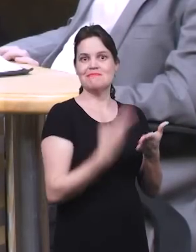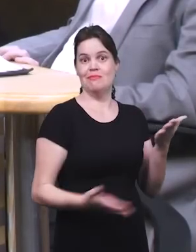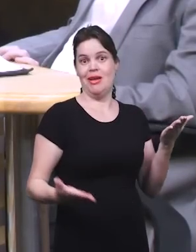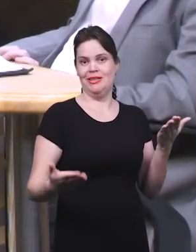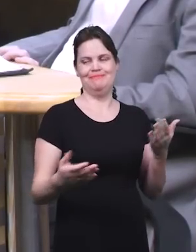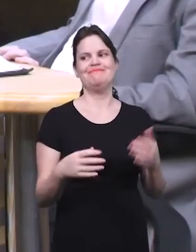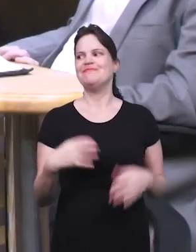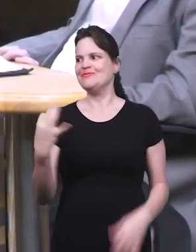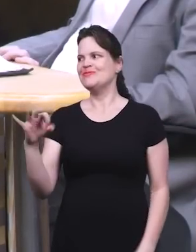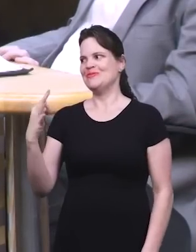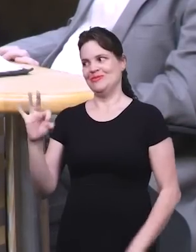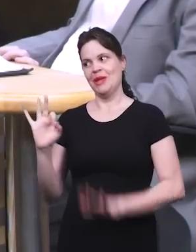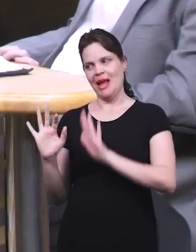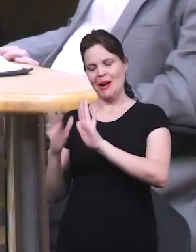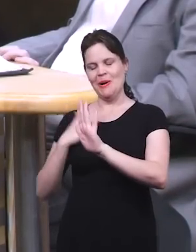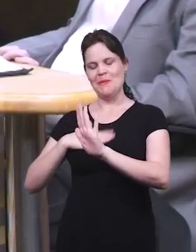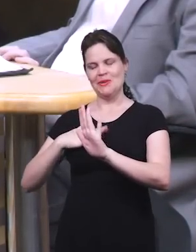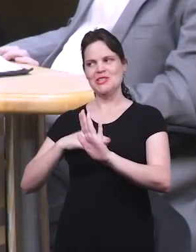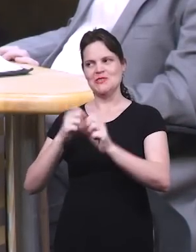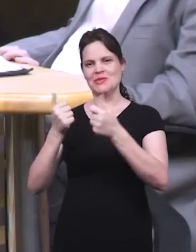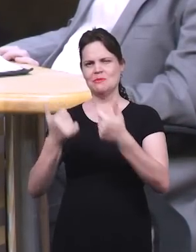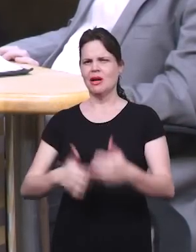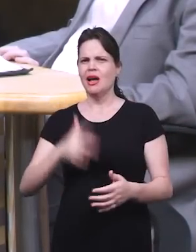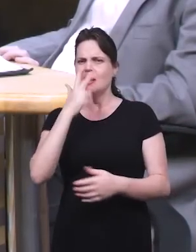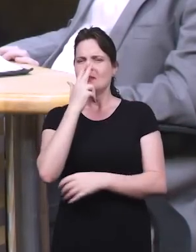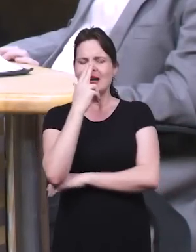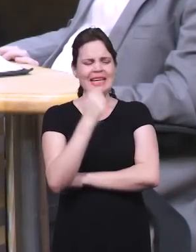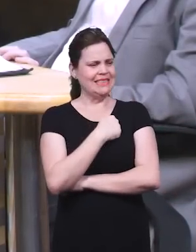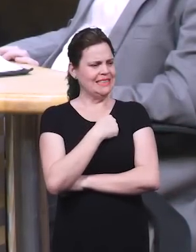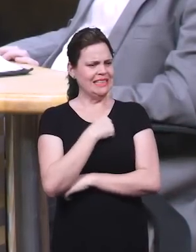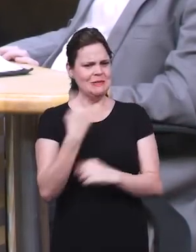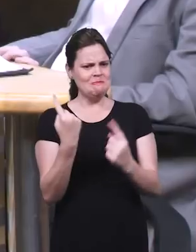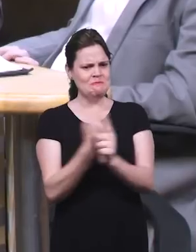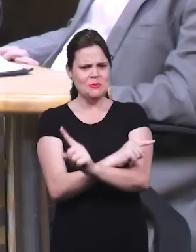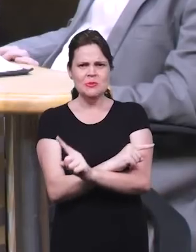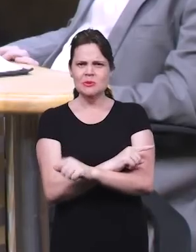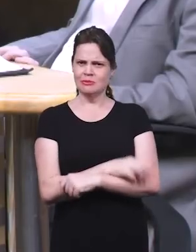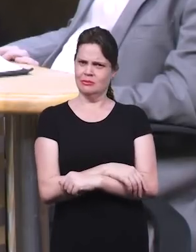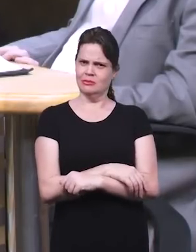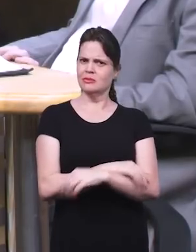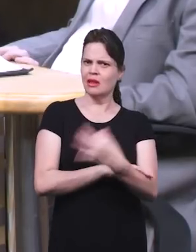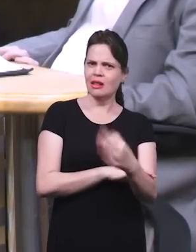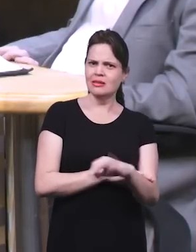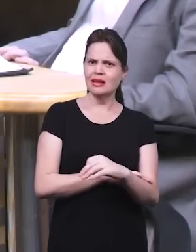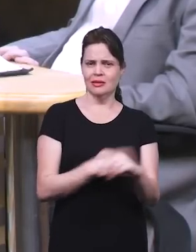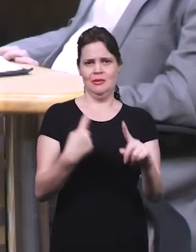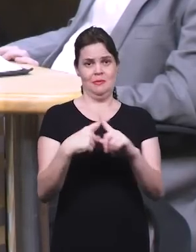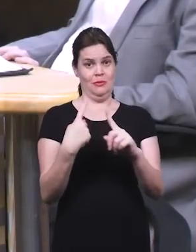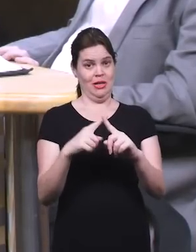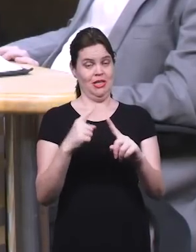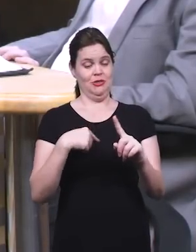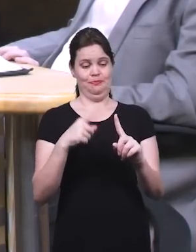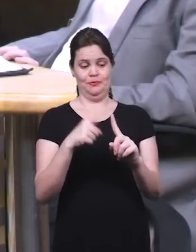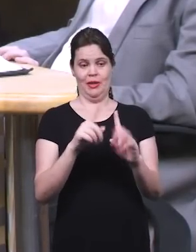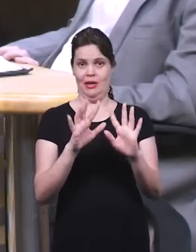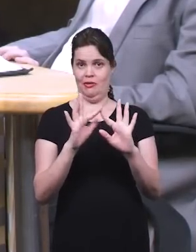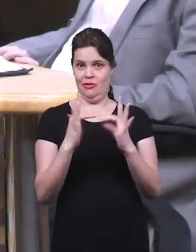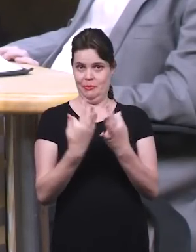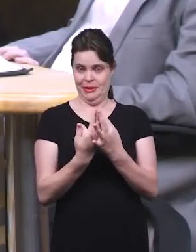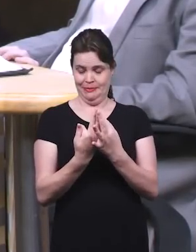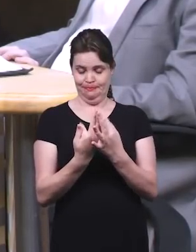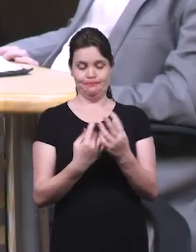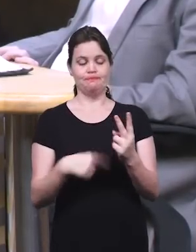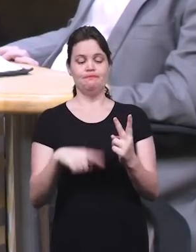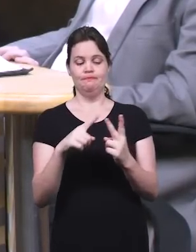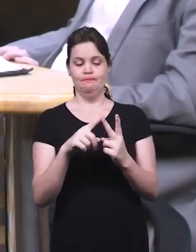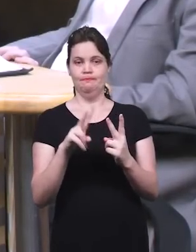Aparentemente, há um contrassenso, porque nós estamos falando de família, nós estamos falando da